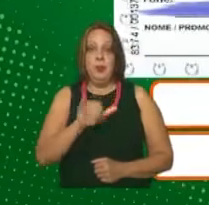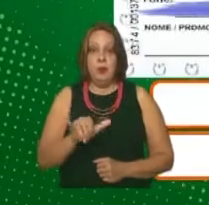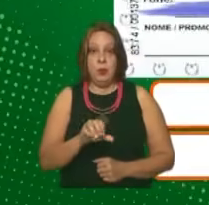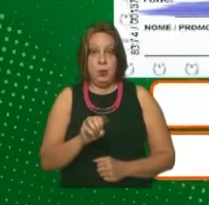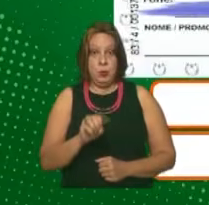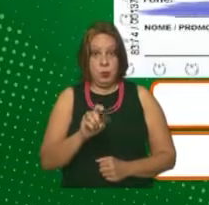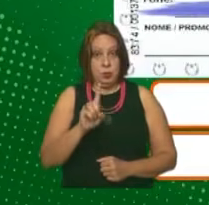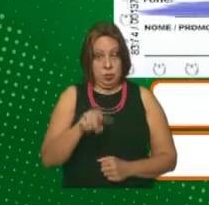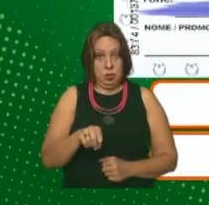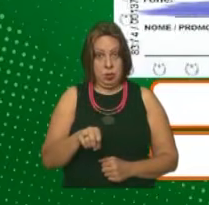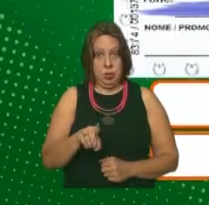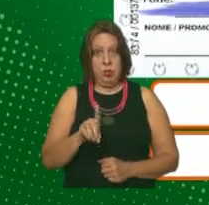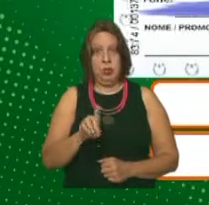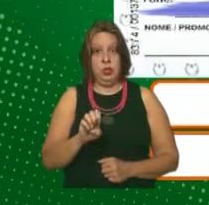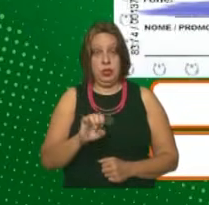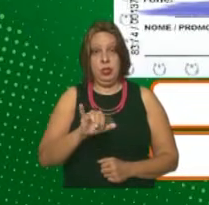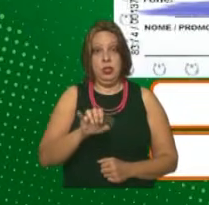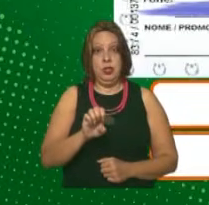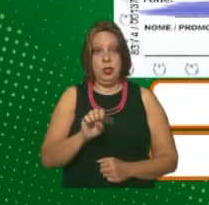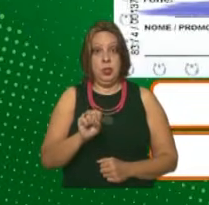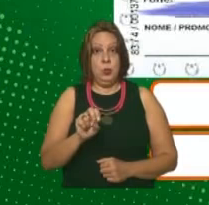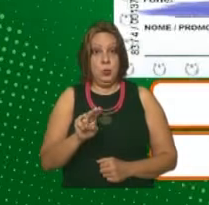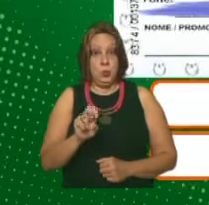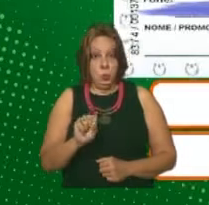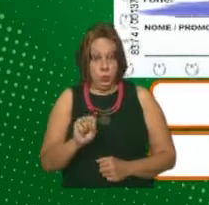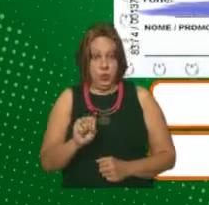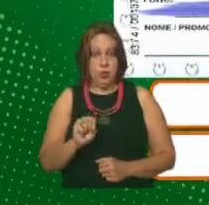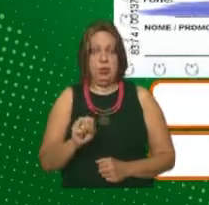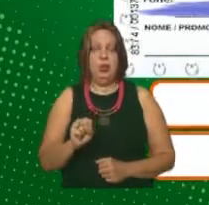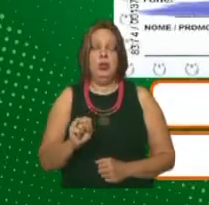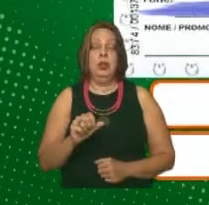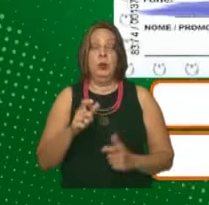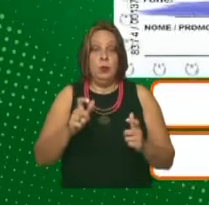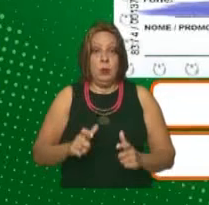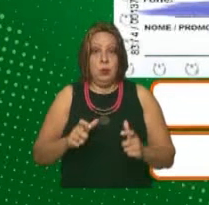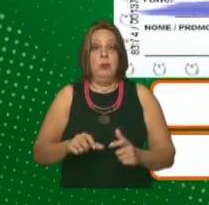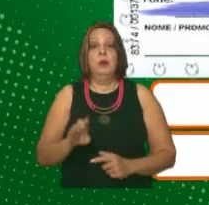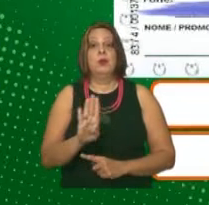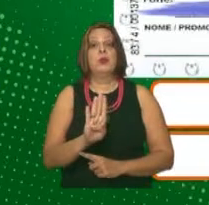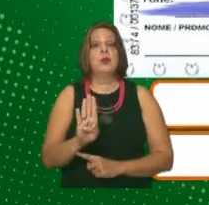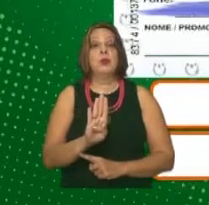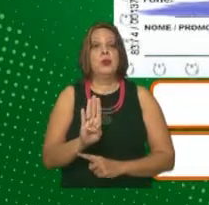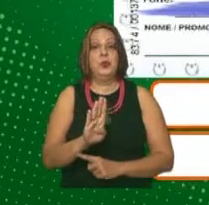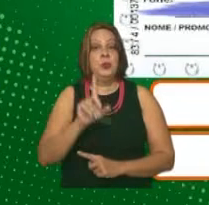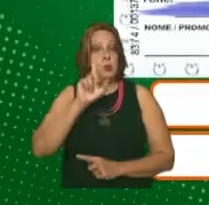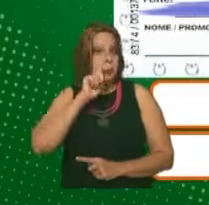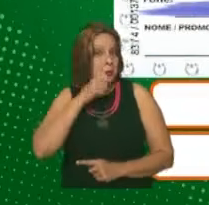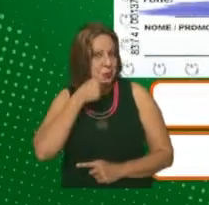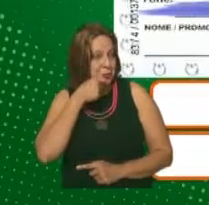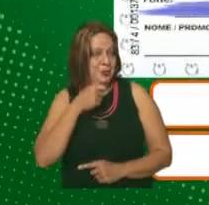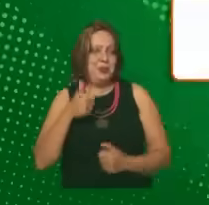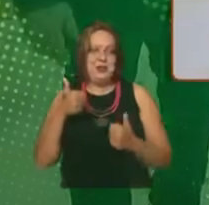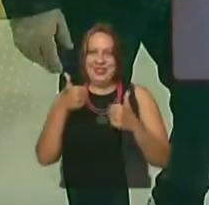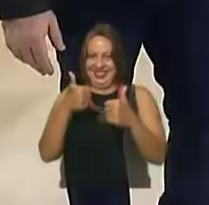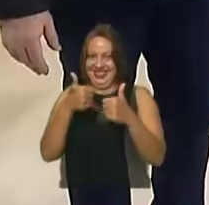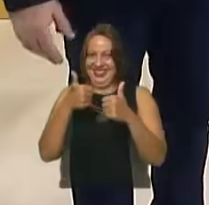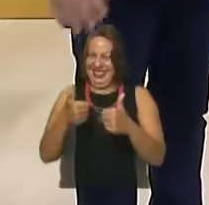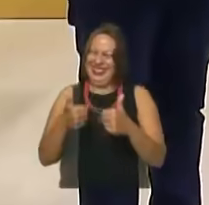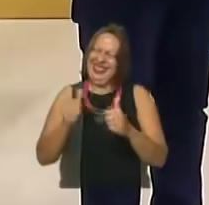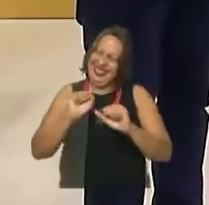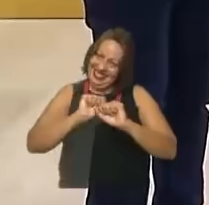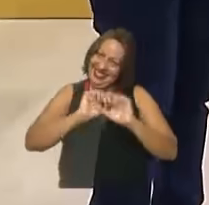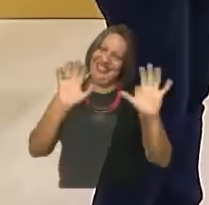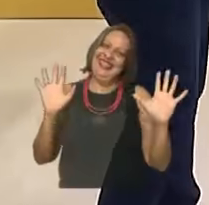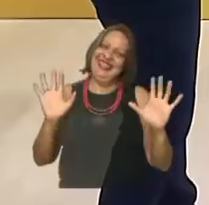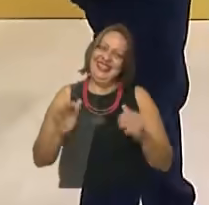de Jesus Souza do Bugio, adquiriu da Regional Bugio mesmo e parabéns, foi contemplado. Olha só que